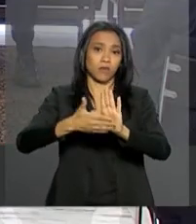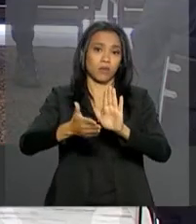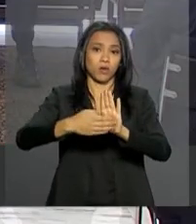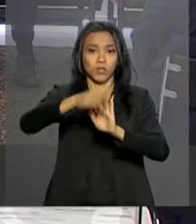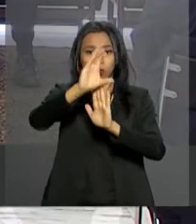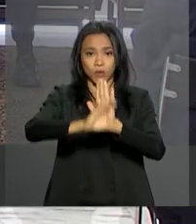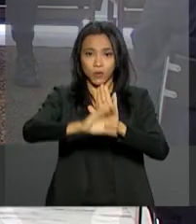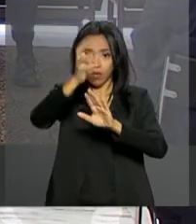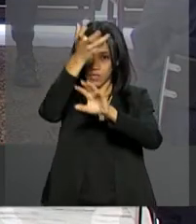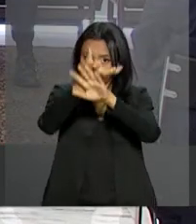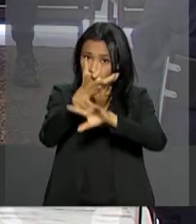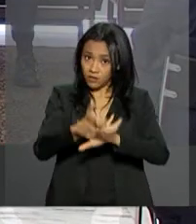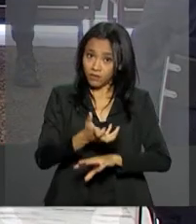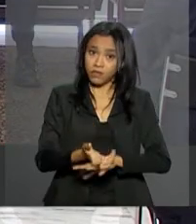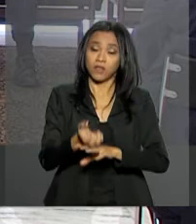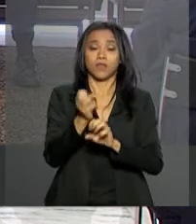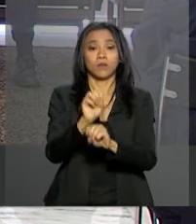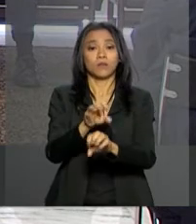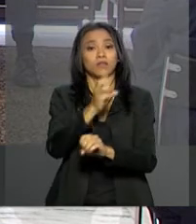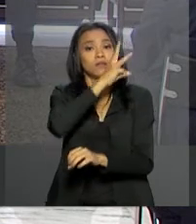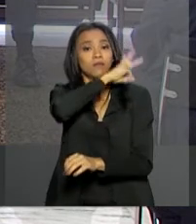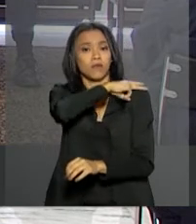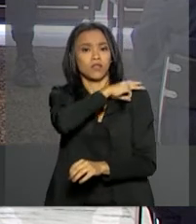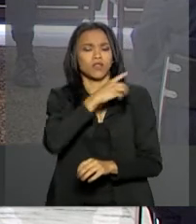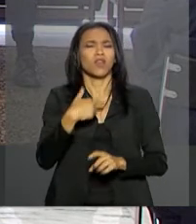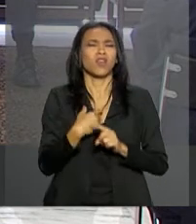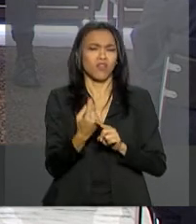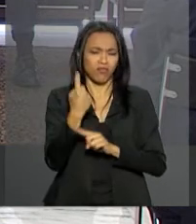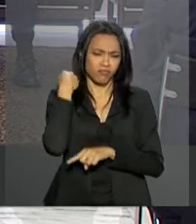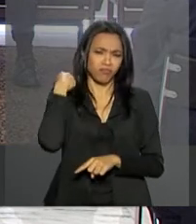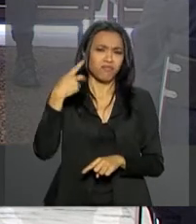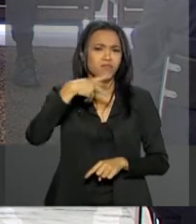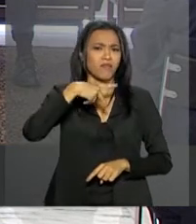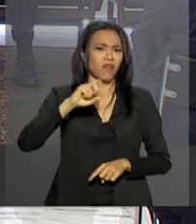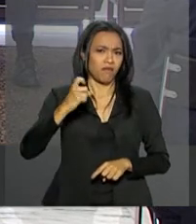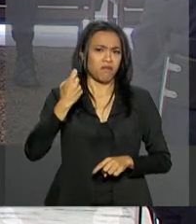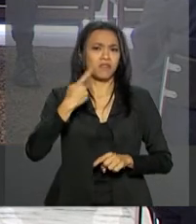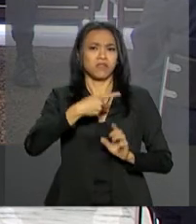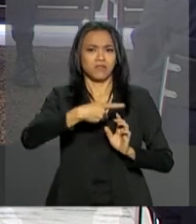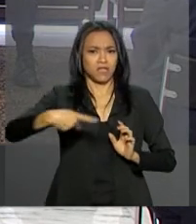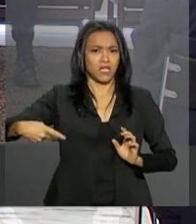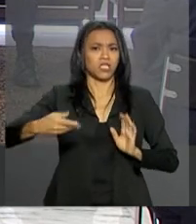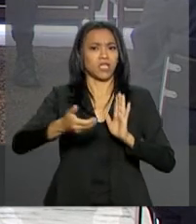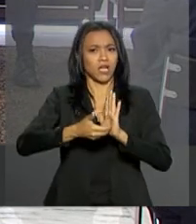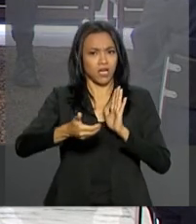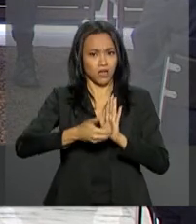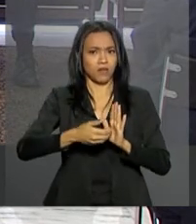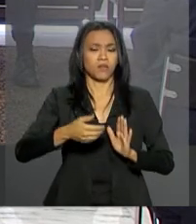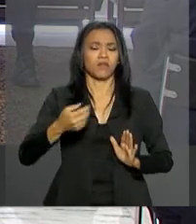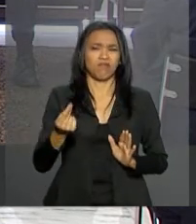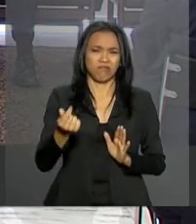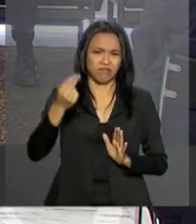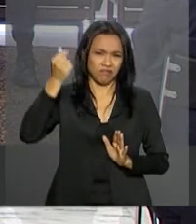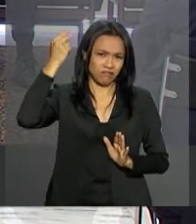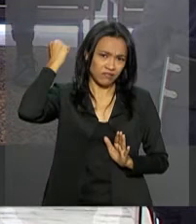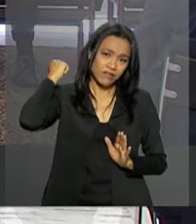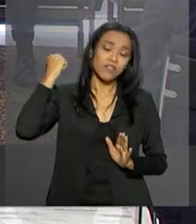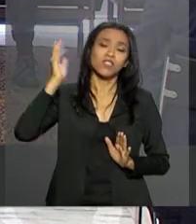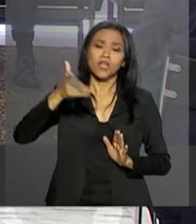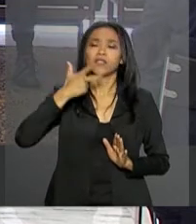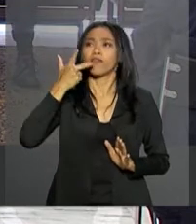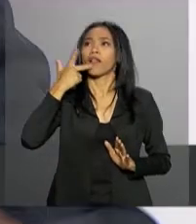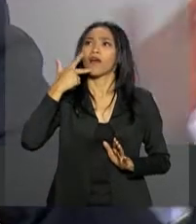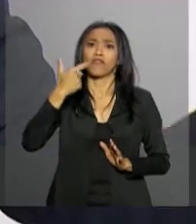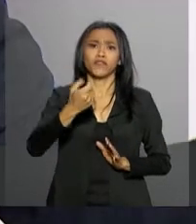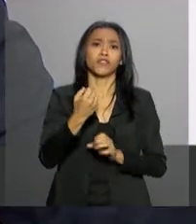que em 1997 era presidente da câmara dos deputados já se falava em modernização ou reforma do